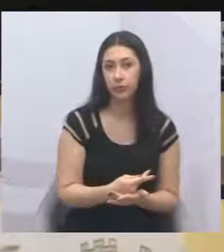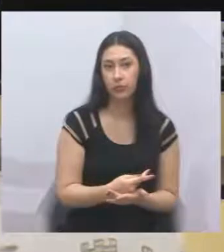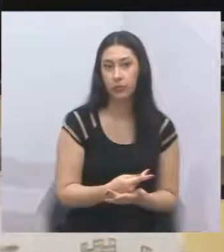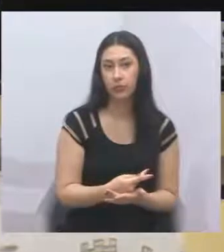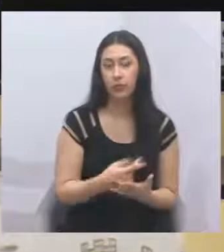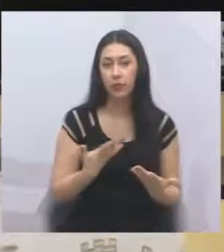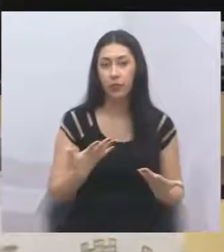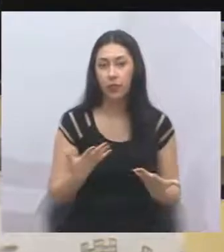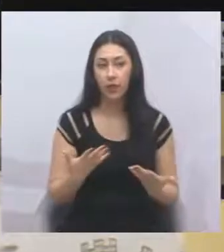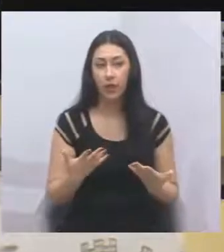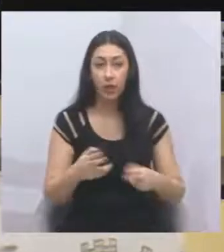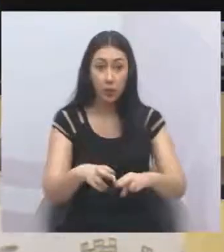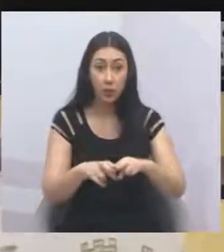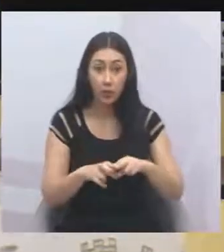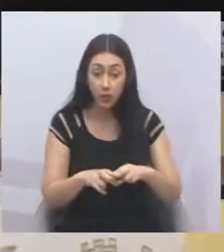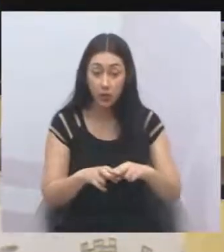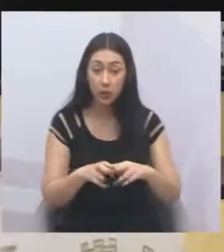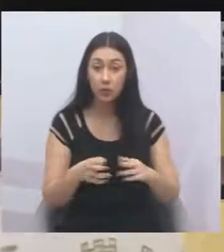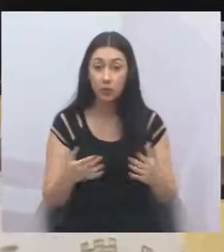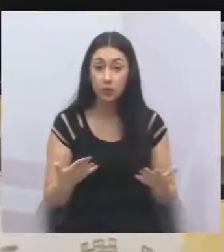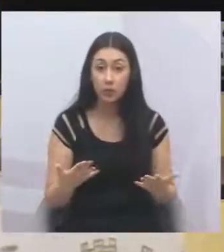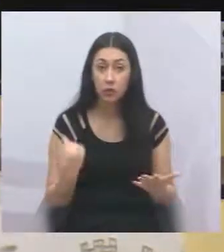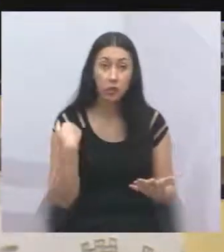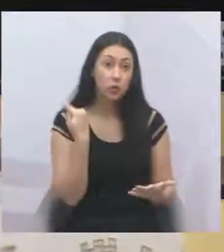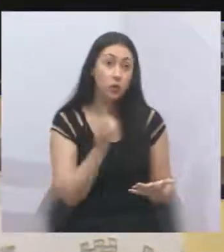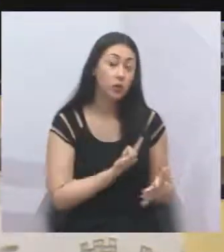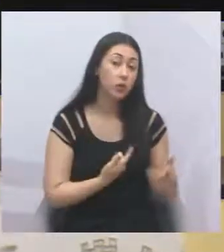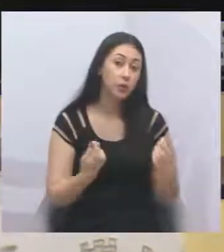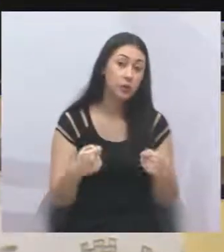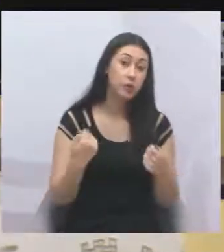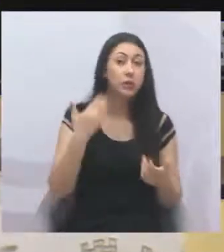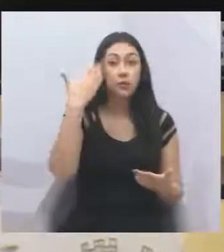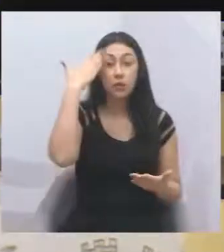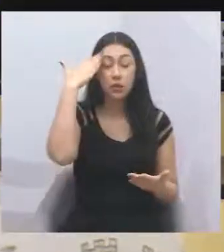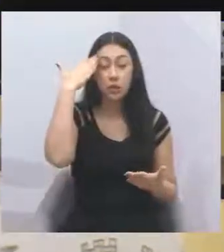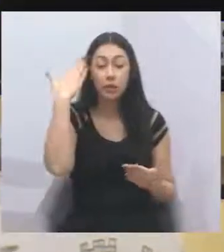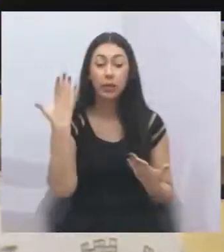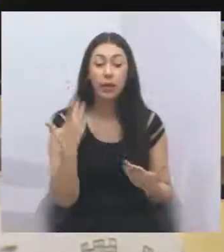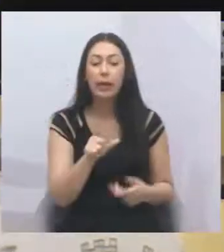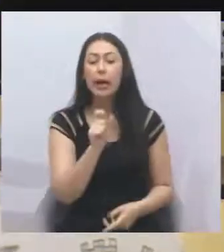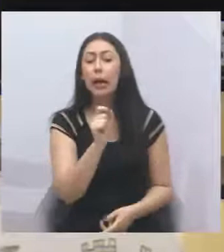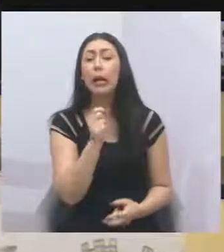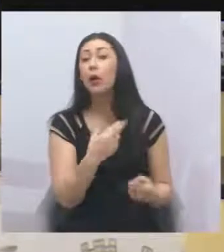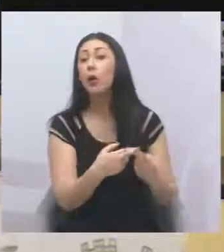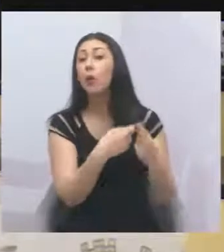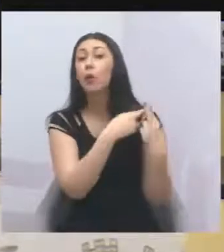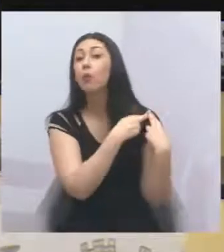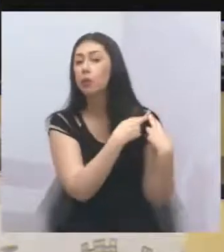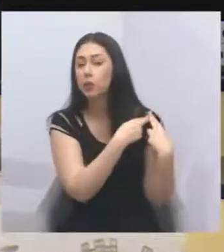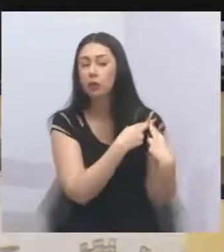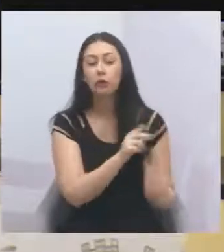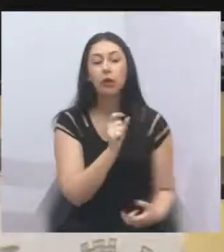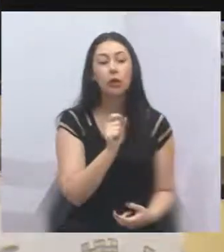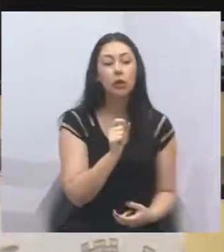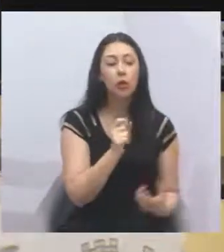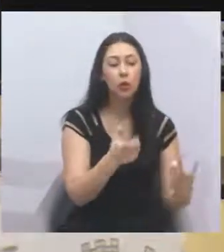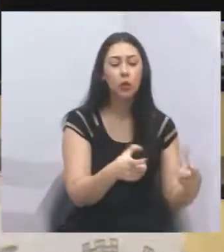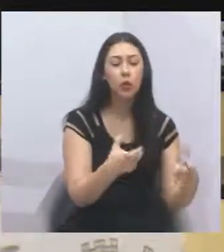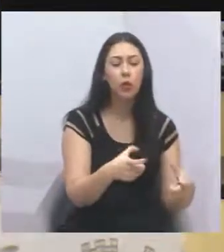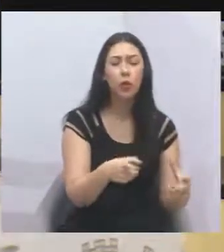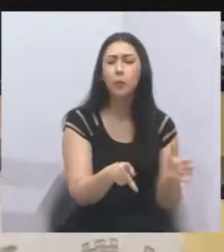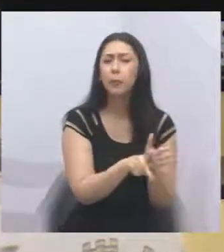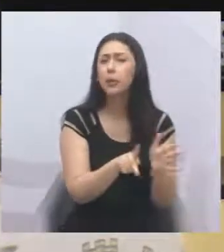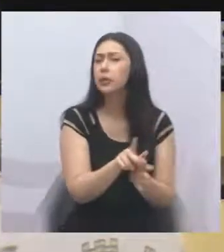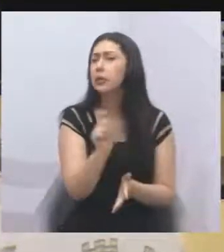por ser um descarte ilegal, nós temos que saber de quem é essa área para poder,